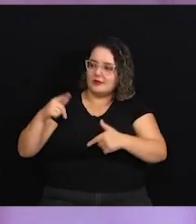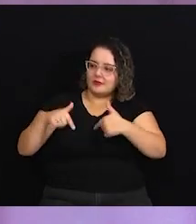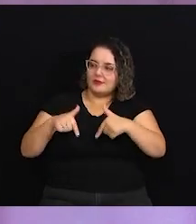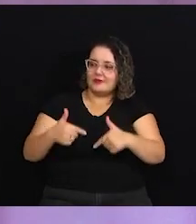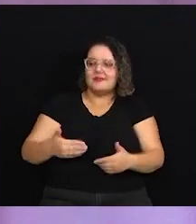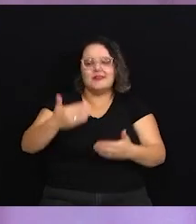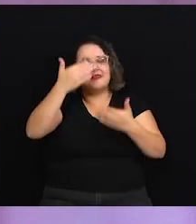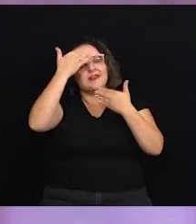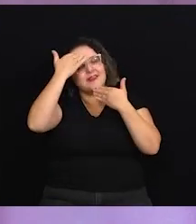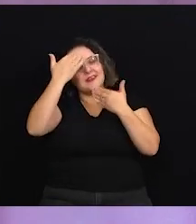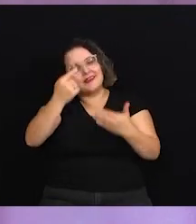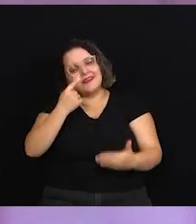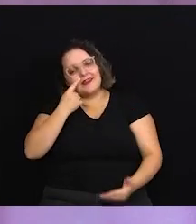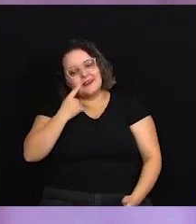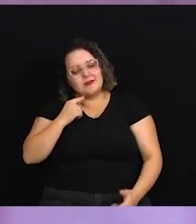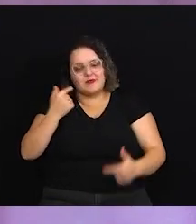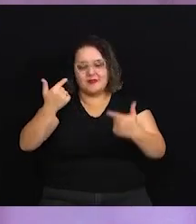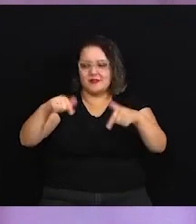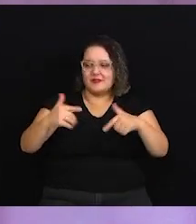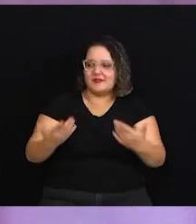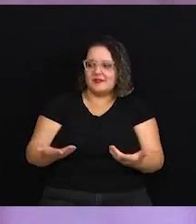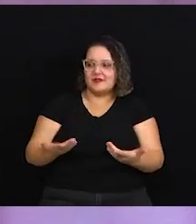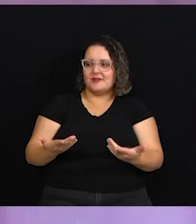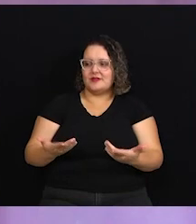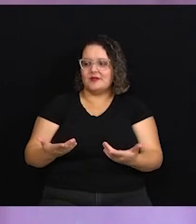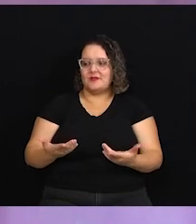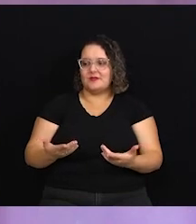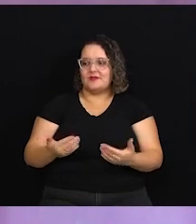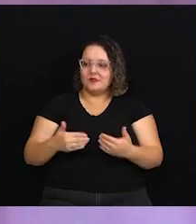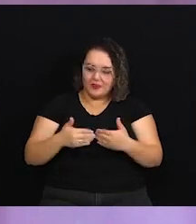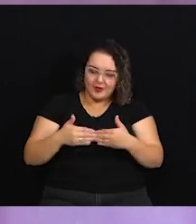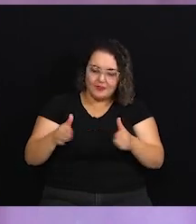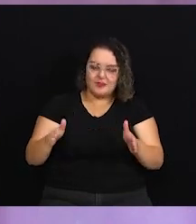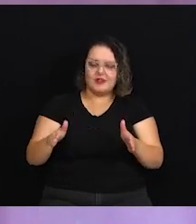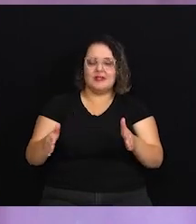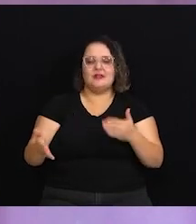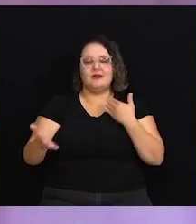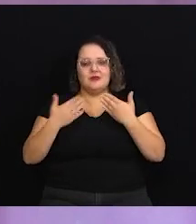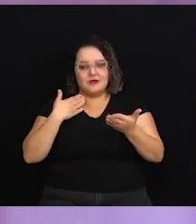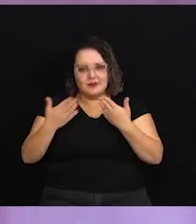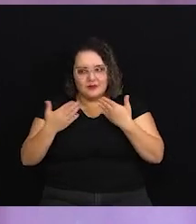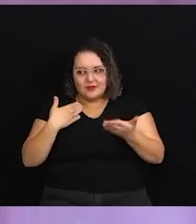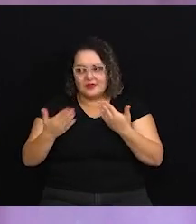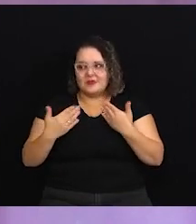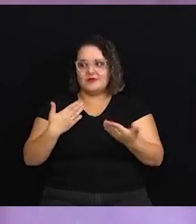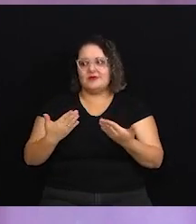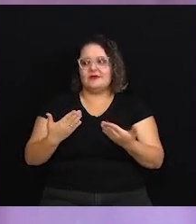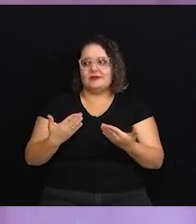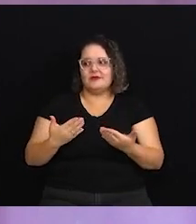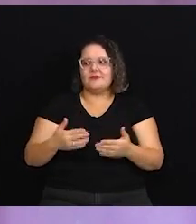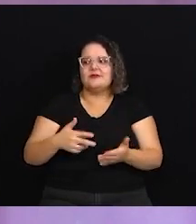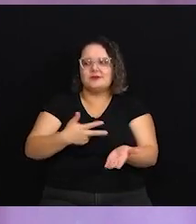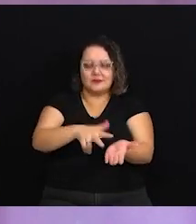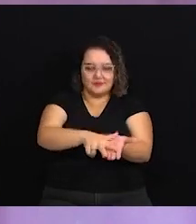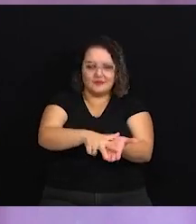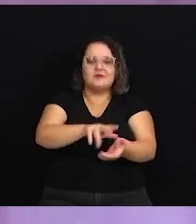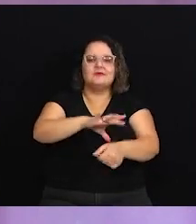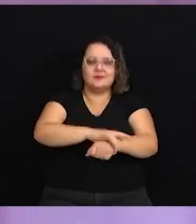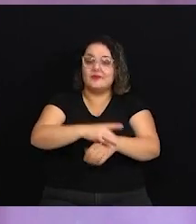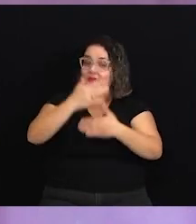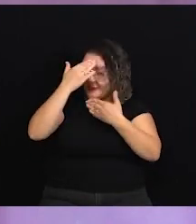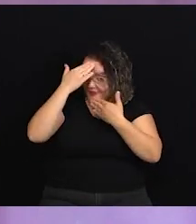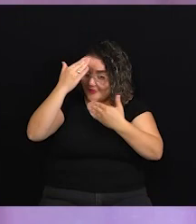e o que agradeço Viviane pelo espaço é pouco abrir esse canal para gente é sobre a epilepsia